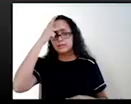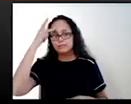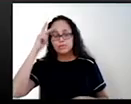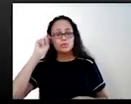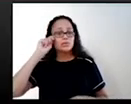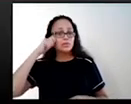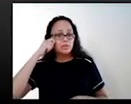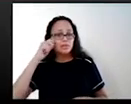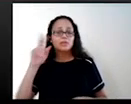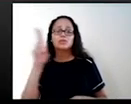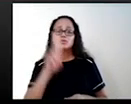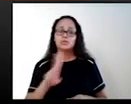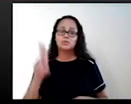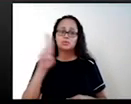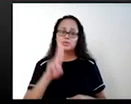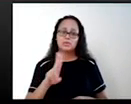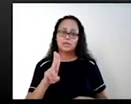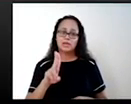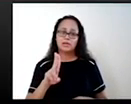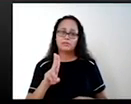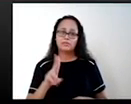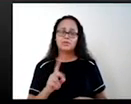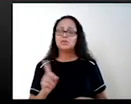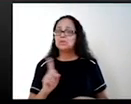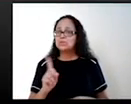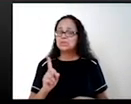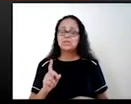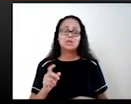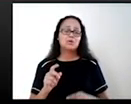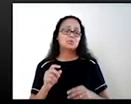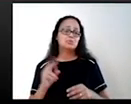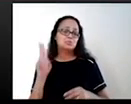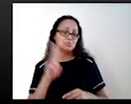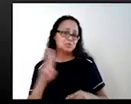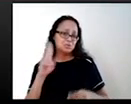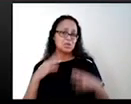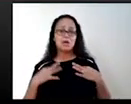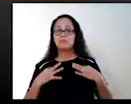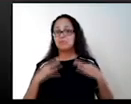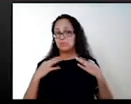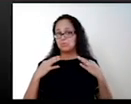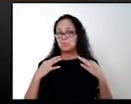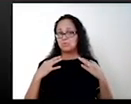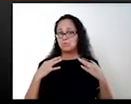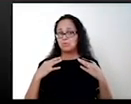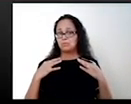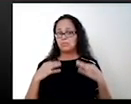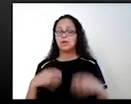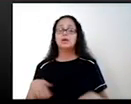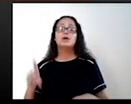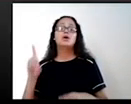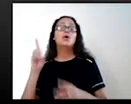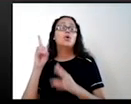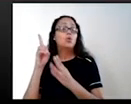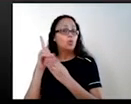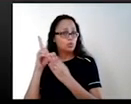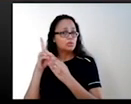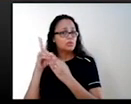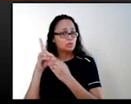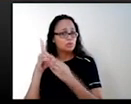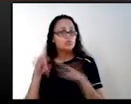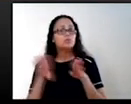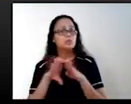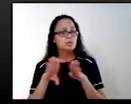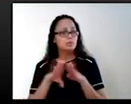por exemplo, para trabalhar. Às vezes eles quase não usavam roupas, usavam tipo uma espécie de tapa-sexo. Ou muitos índios também, muitas tribos